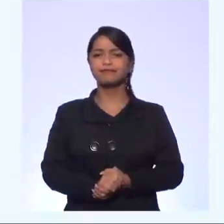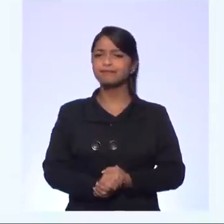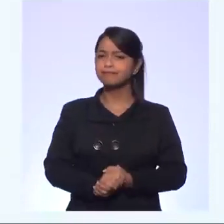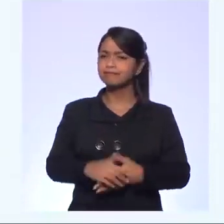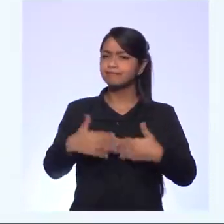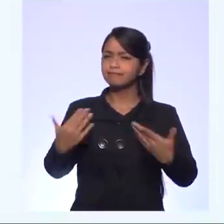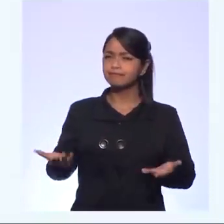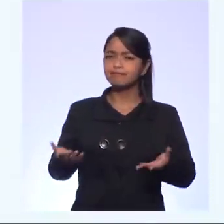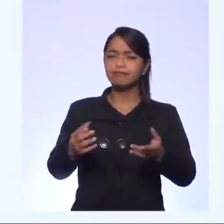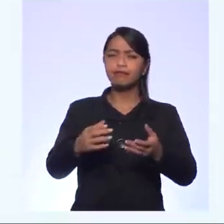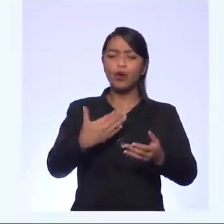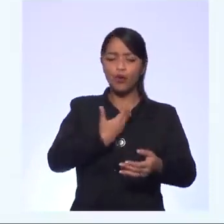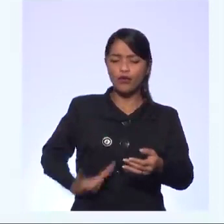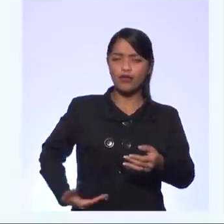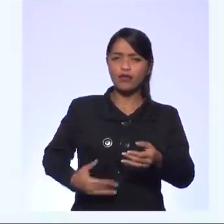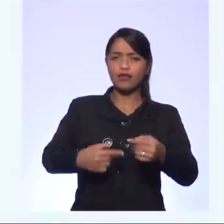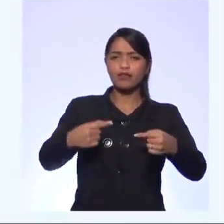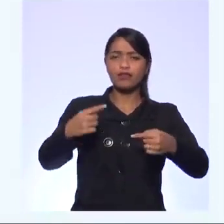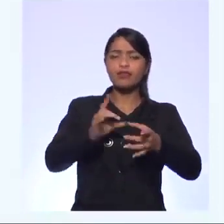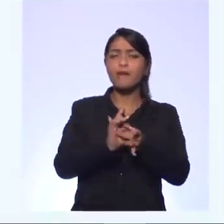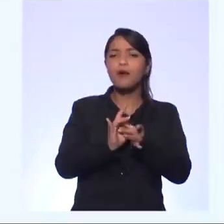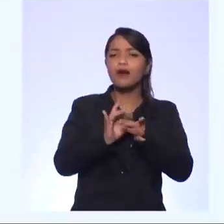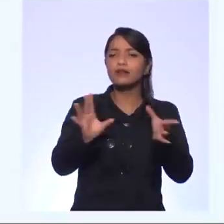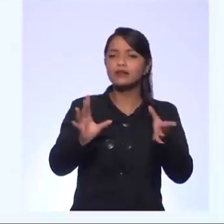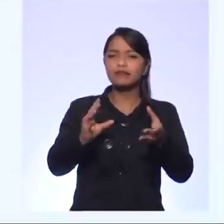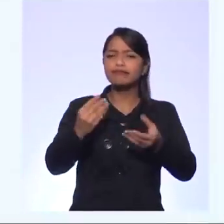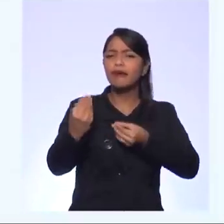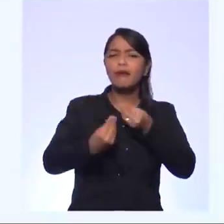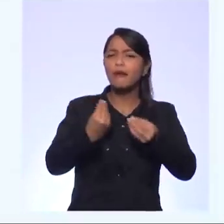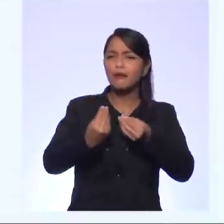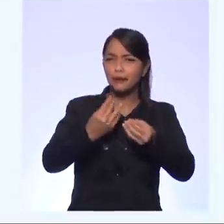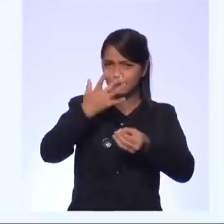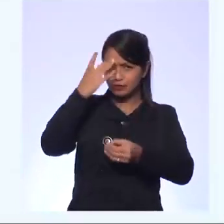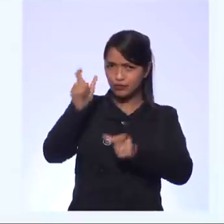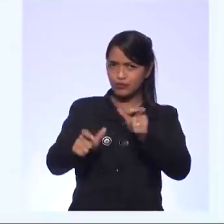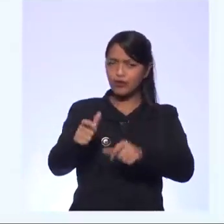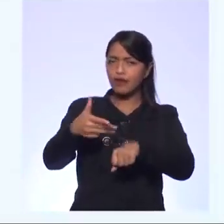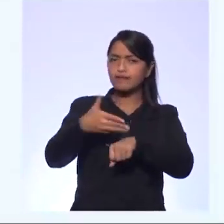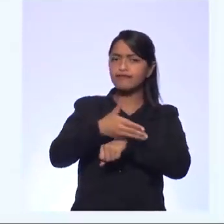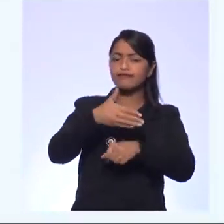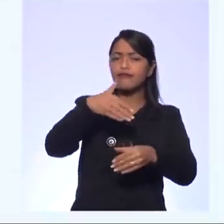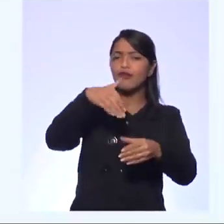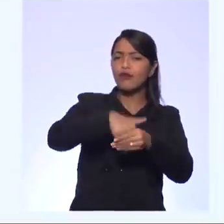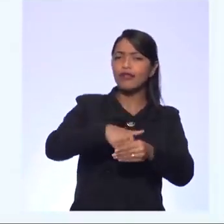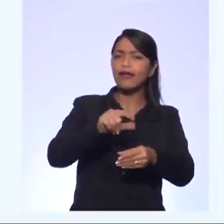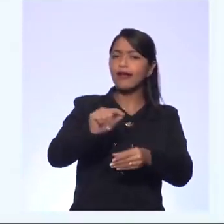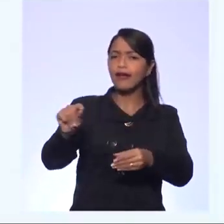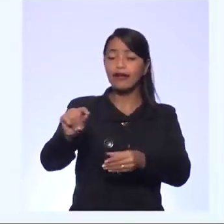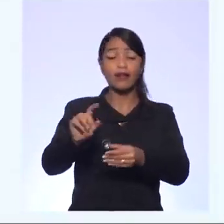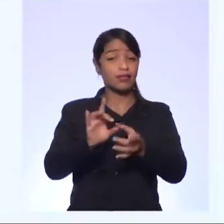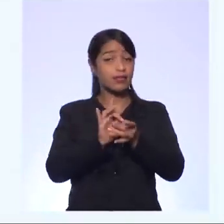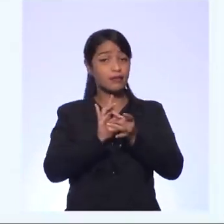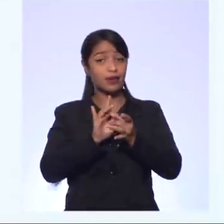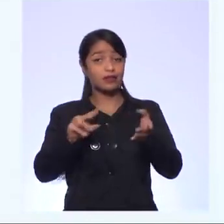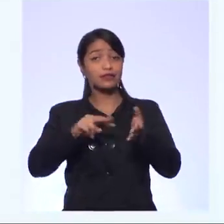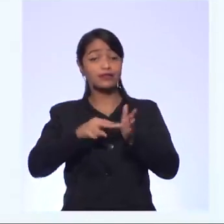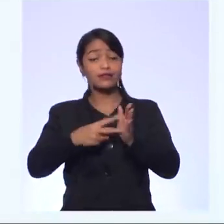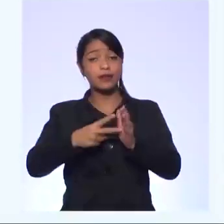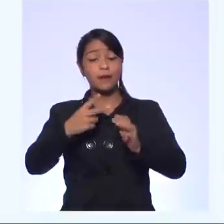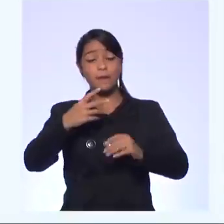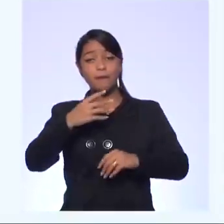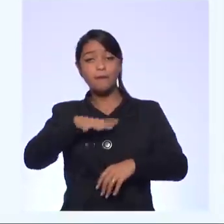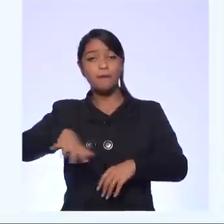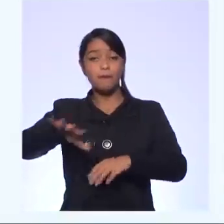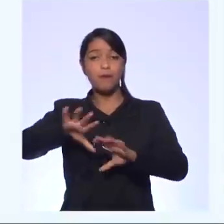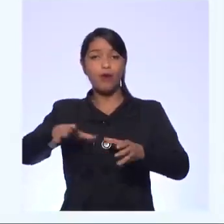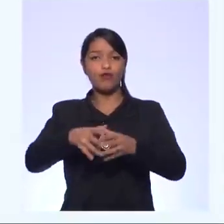a democracia, por exemplo. Quem pode votar nas eleições? Democracia é o poder do povo. Quem vota nas eleições